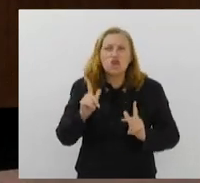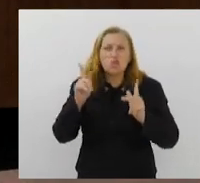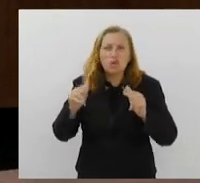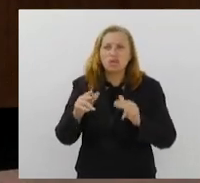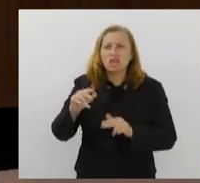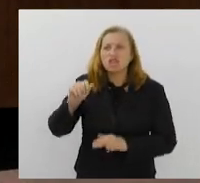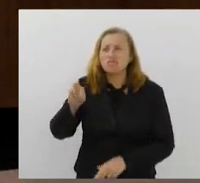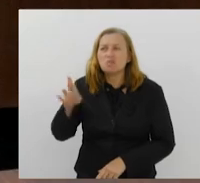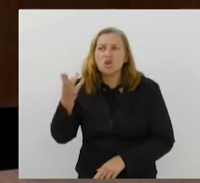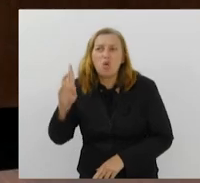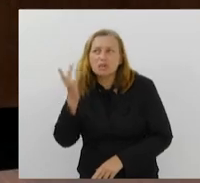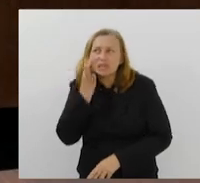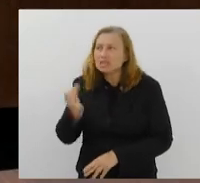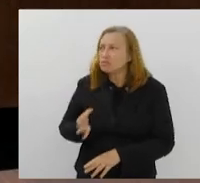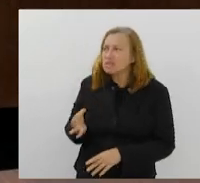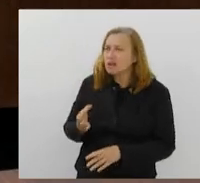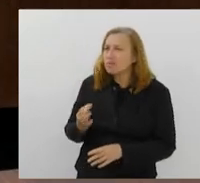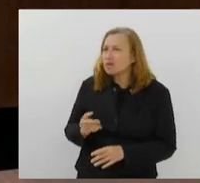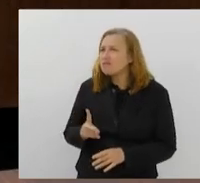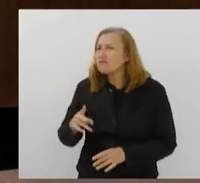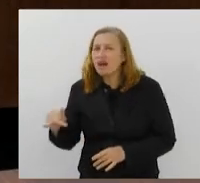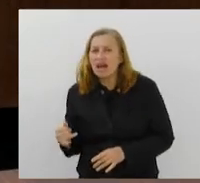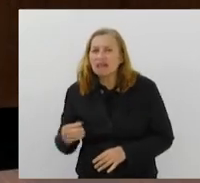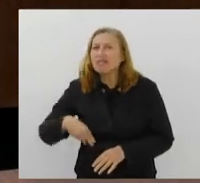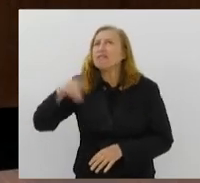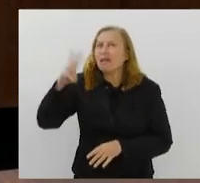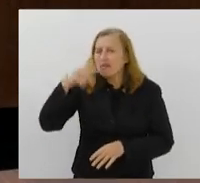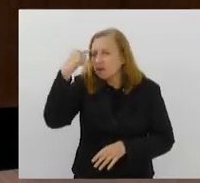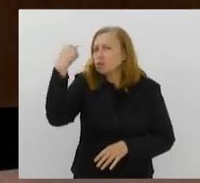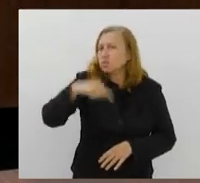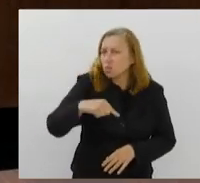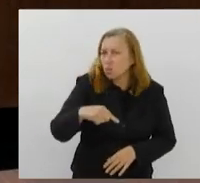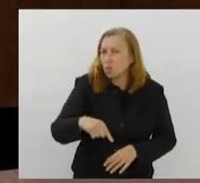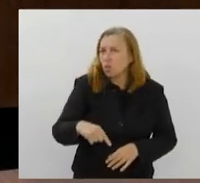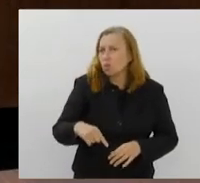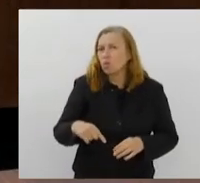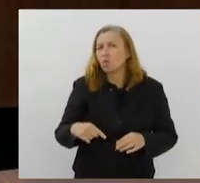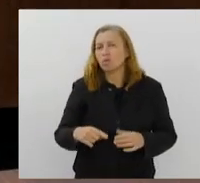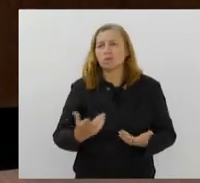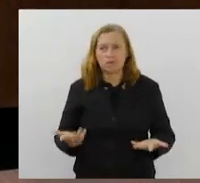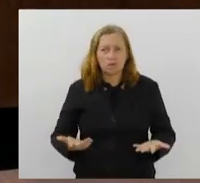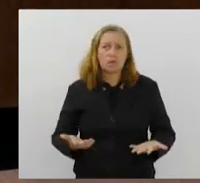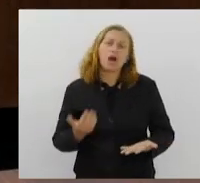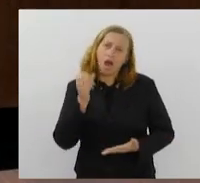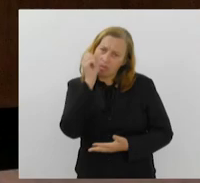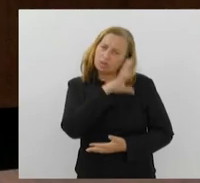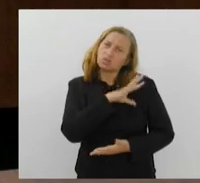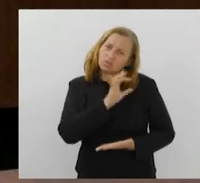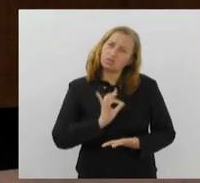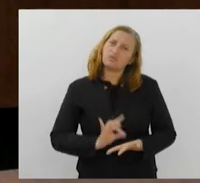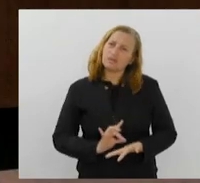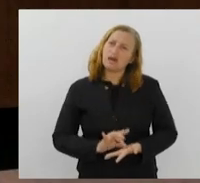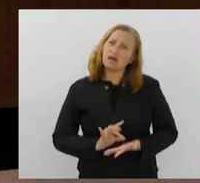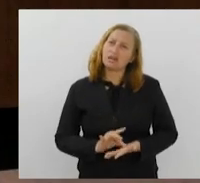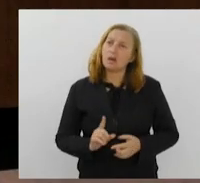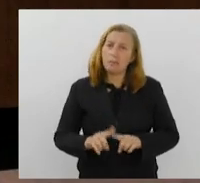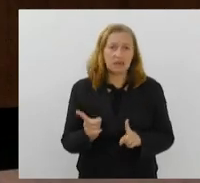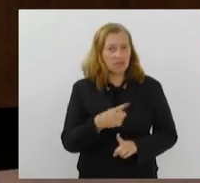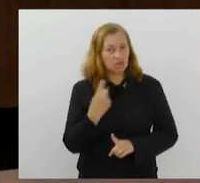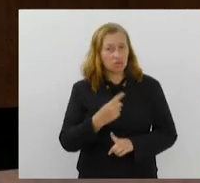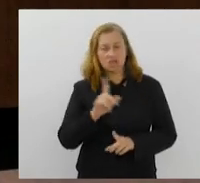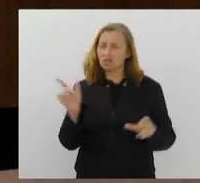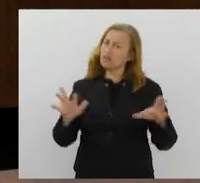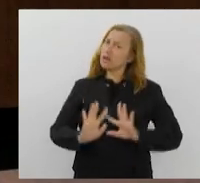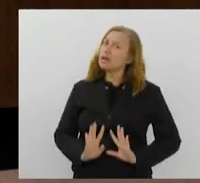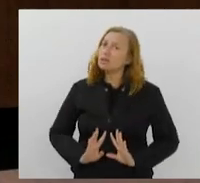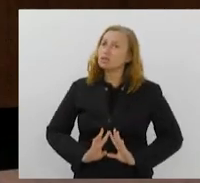que vão para não sei aonde, sem saber quem mandou, sem saber para que é, que realmente é um absurdo. As nossas não são